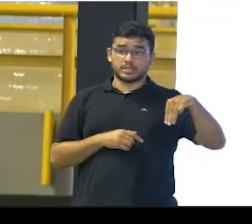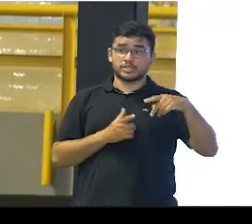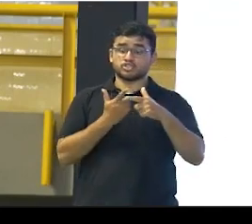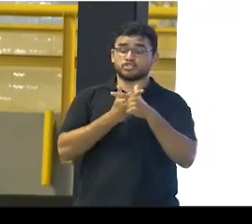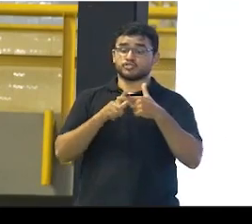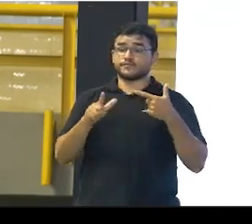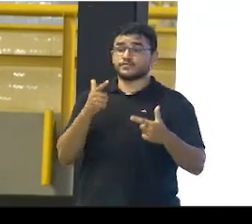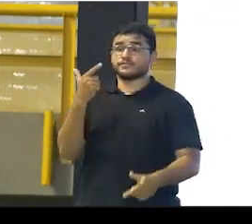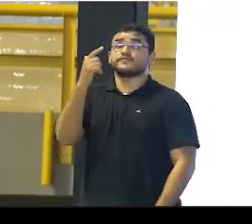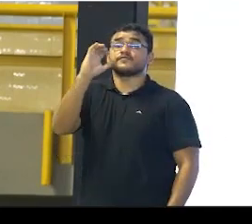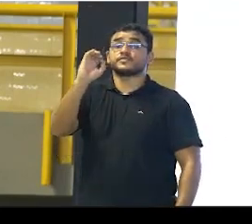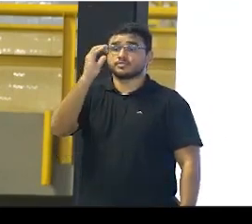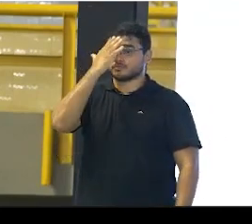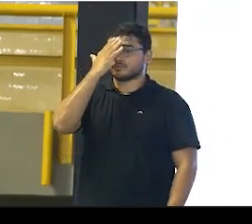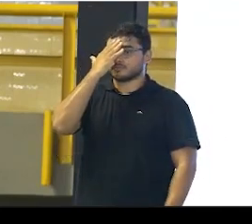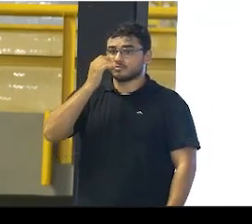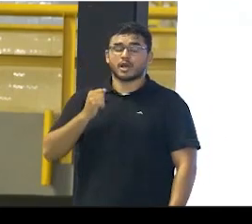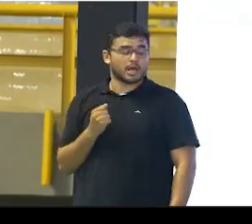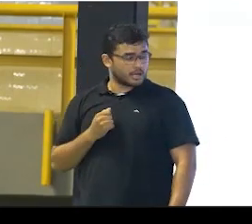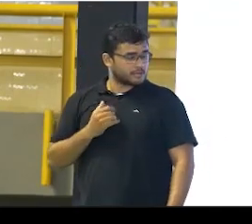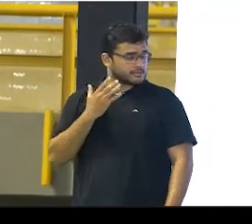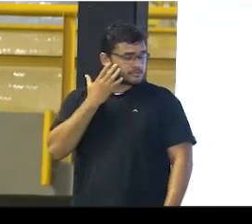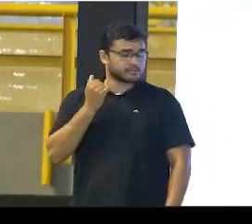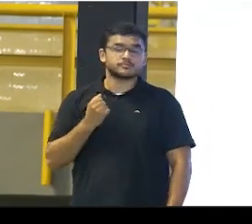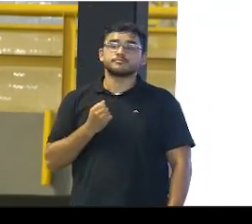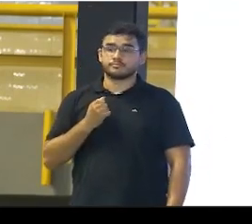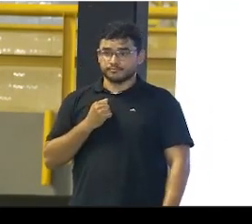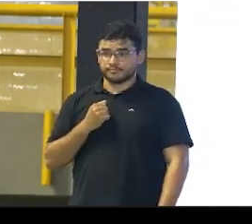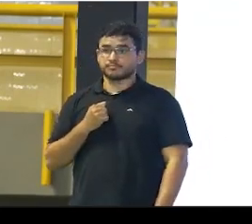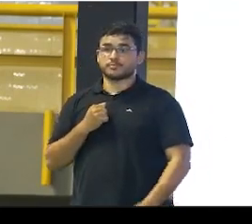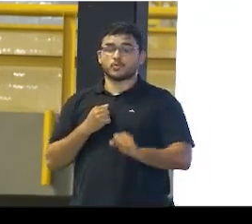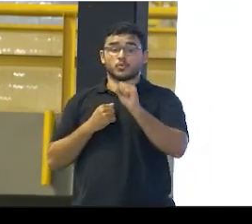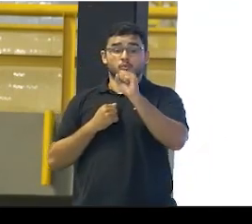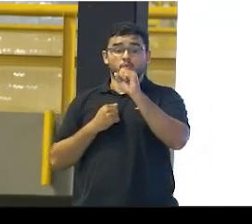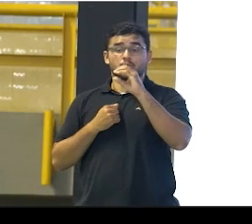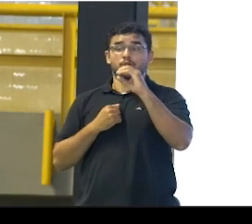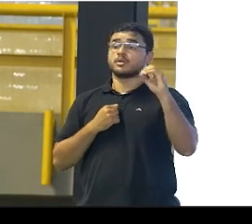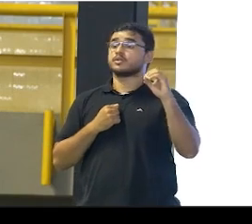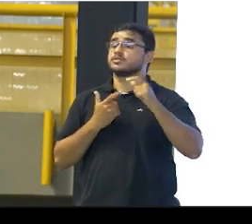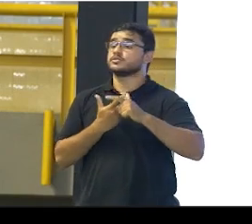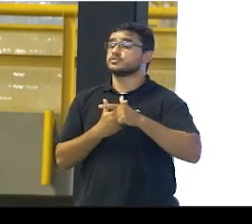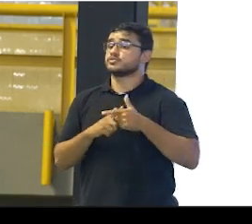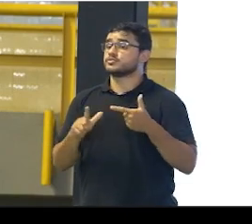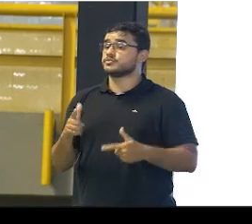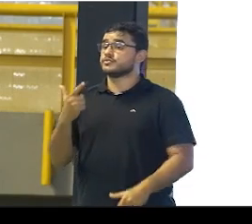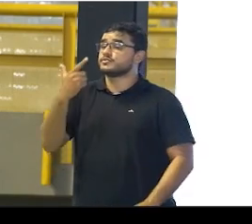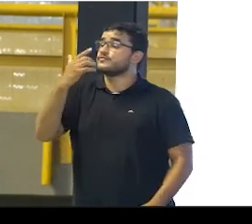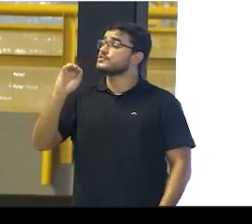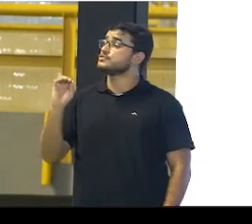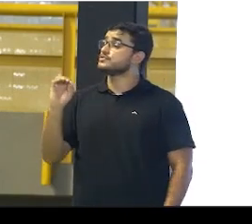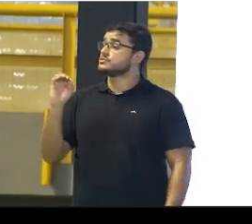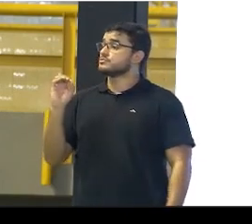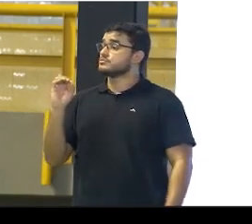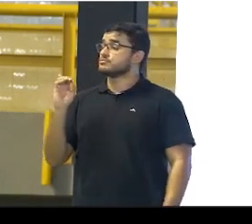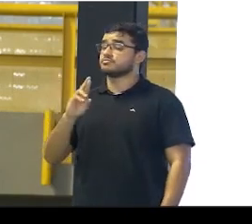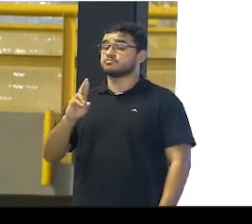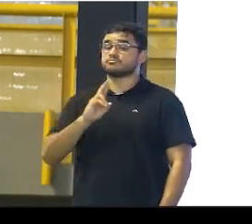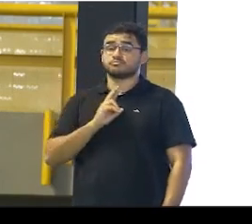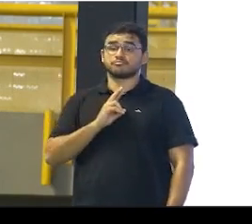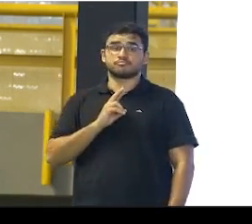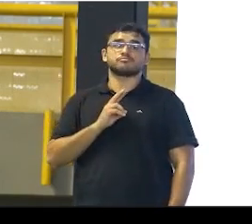eu formei? Um retângulo. Então, se eu calcular a área desse